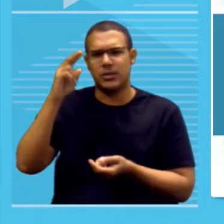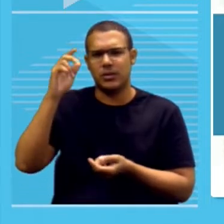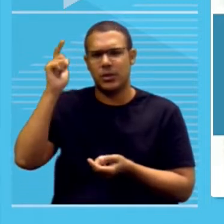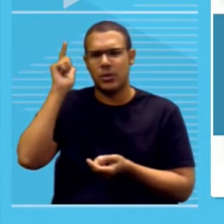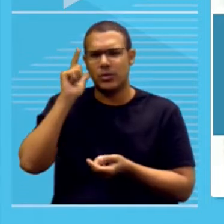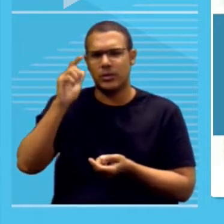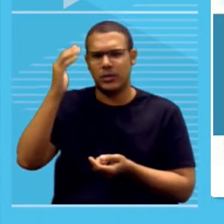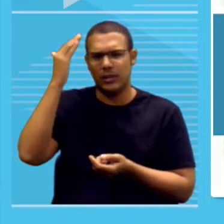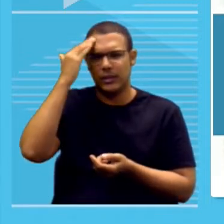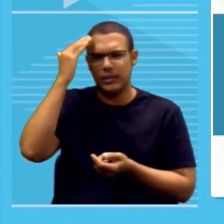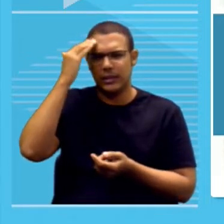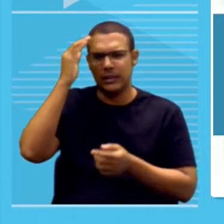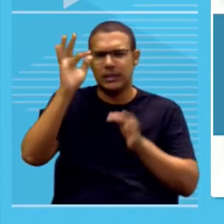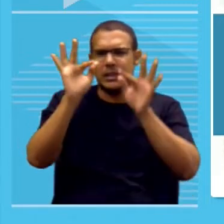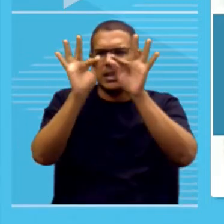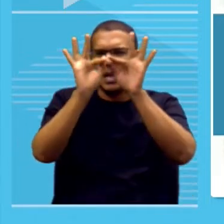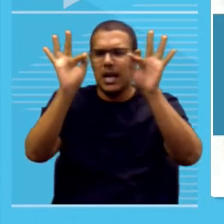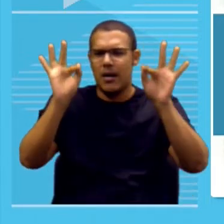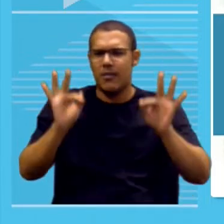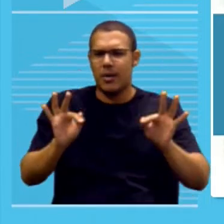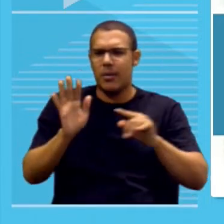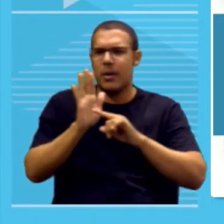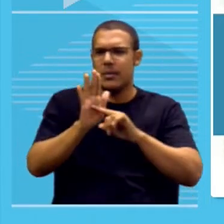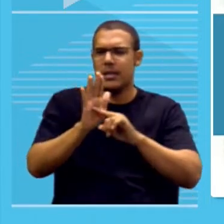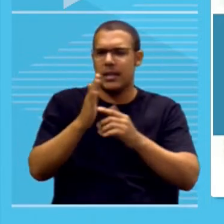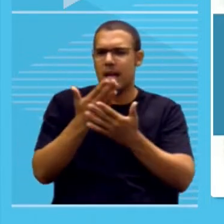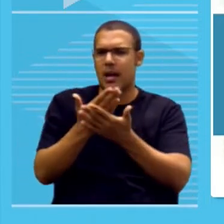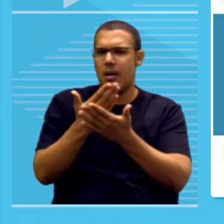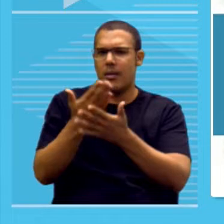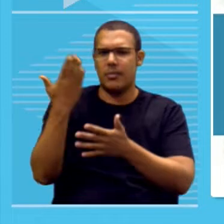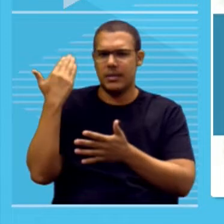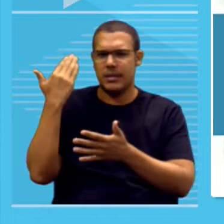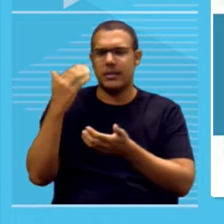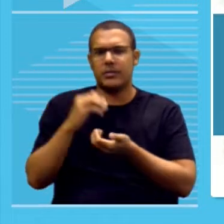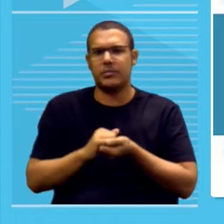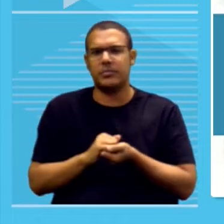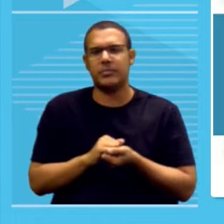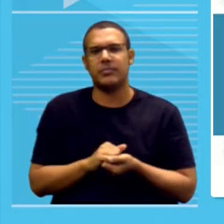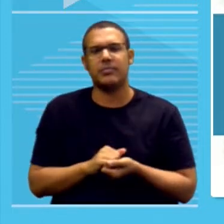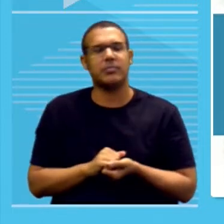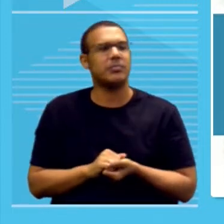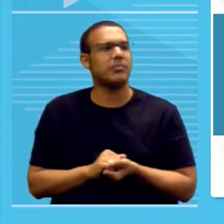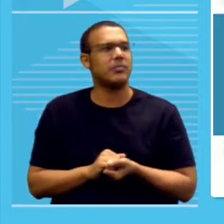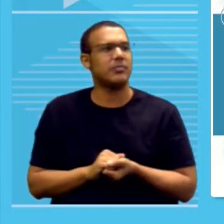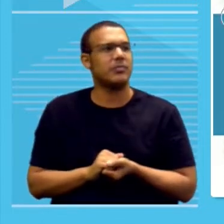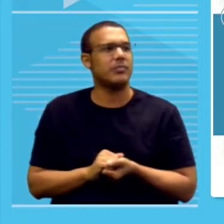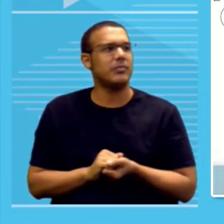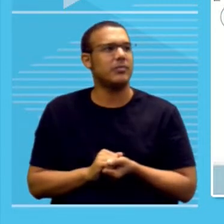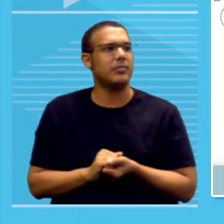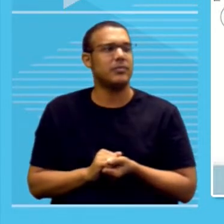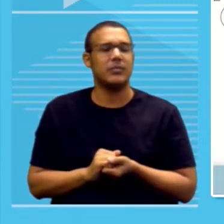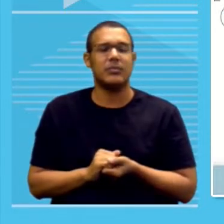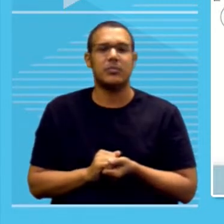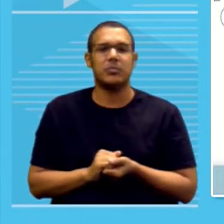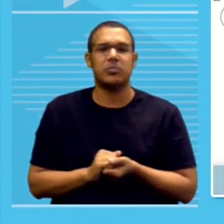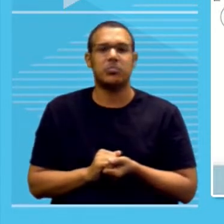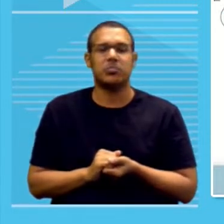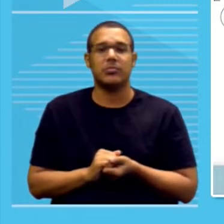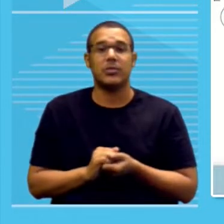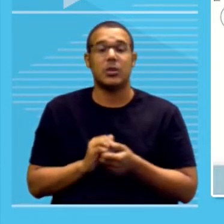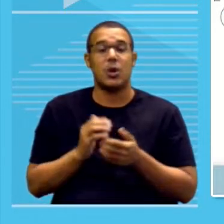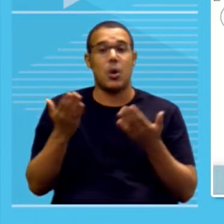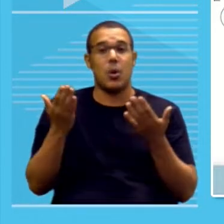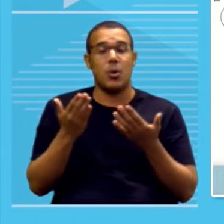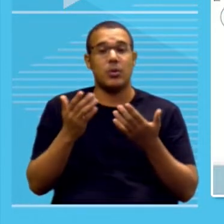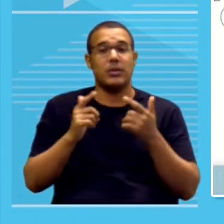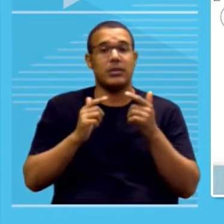aquela fórmula que eu apresentei na última aula para vocês mais ou menos deixa eu mostrar para vocês hoje a gente